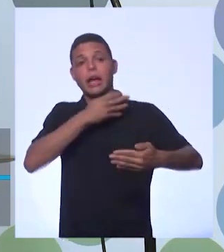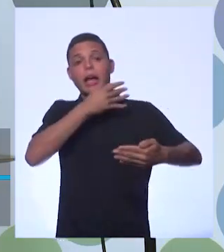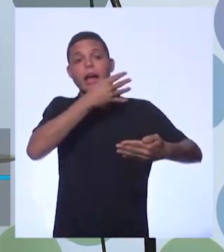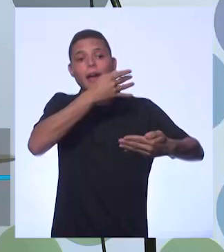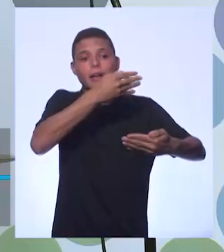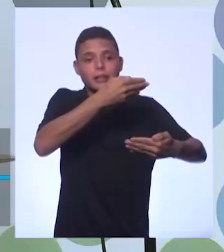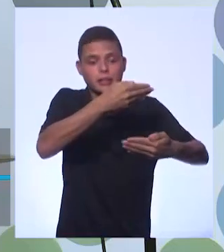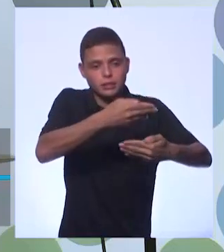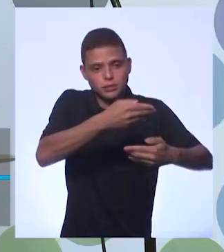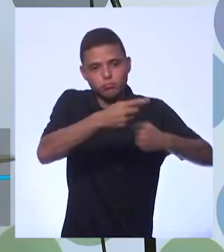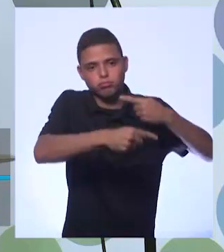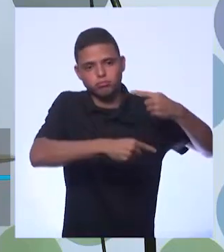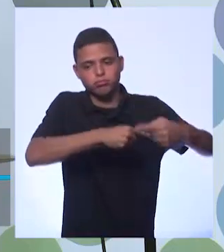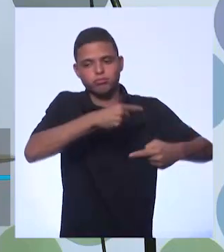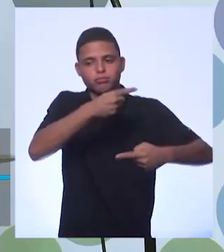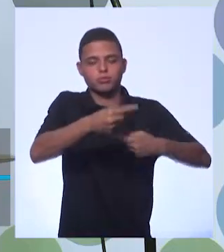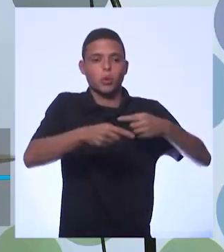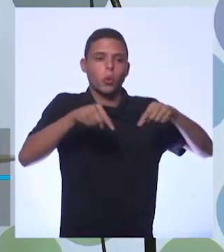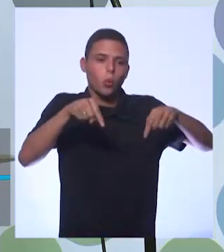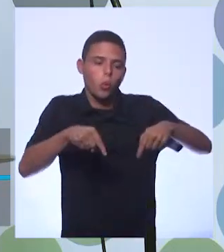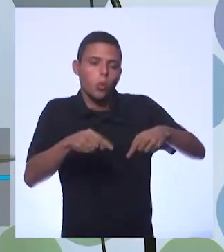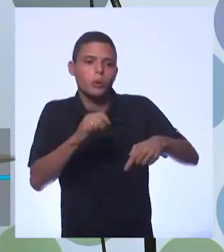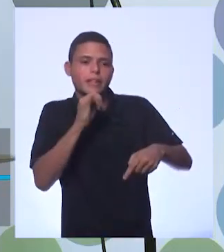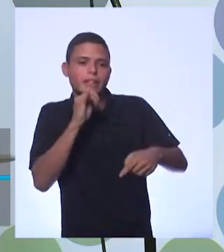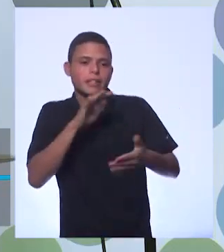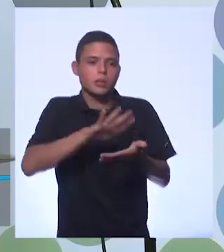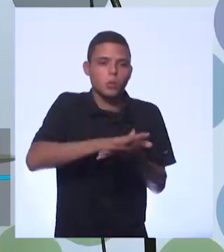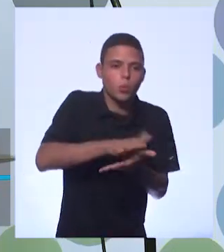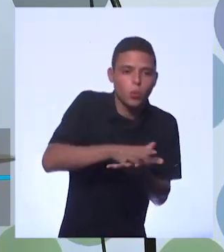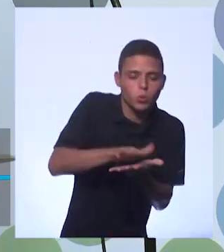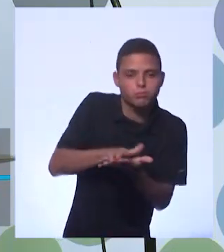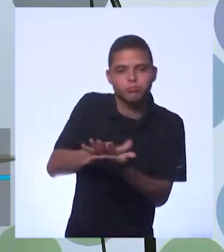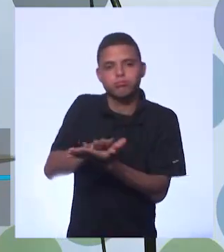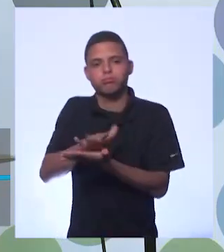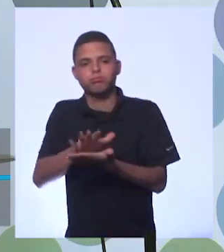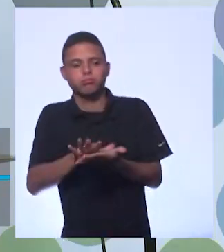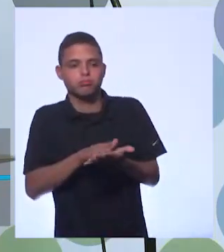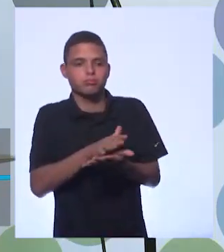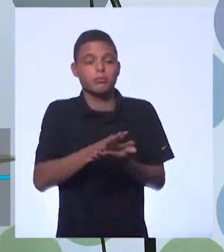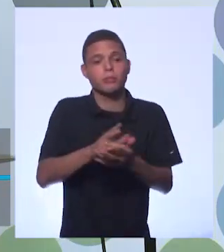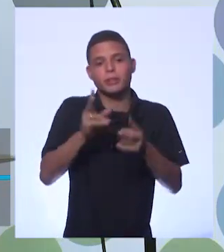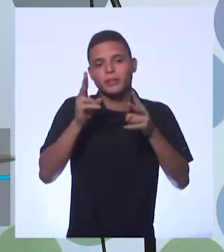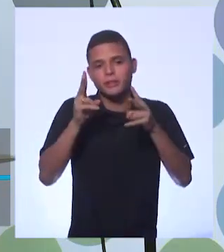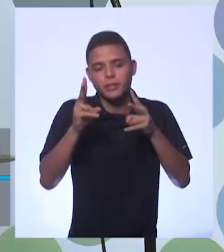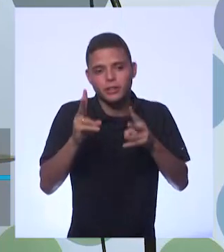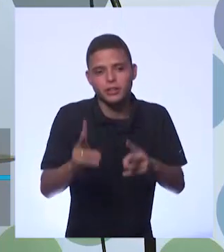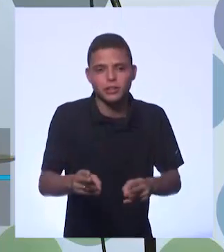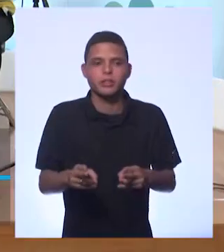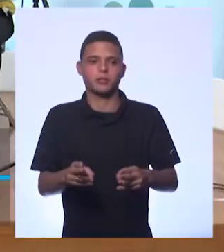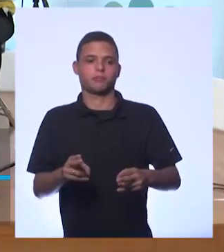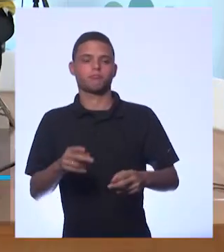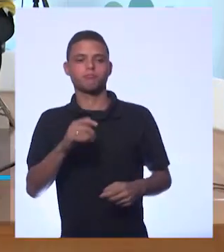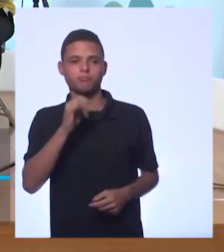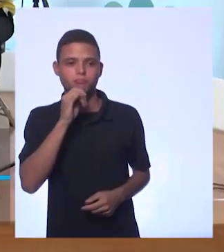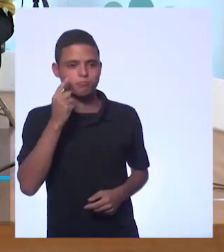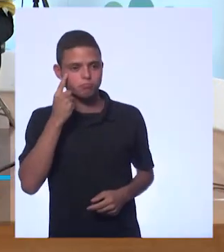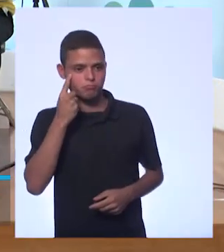toquei um pouco de samba, eu toquei um pouco de... Esse ritmo tem mais a ver com o ritmo africano.